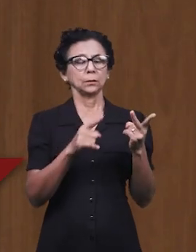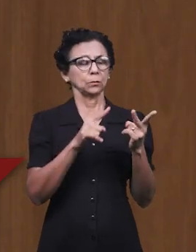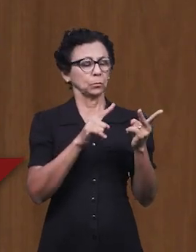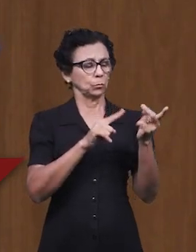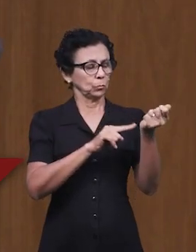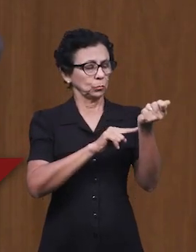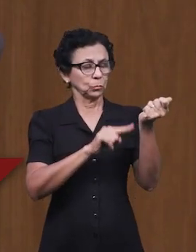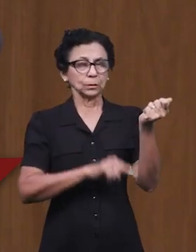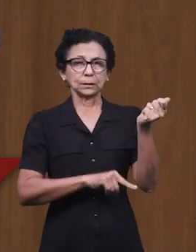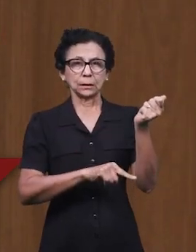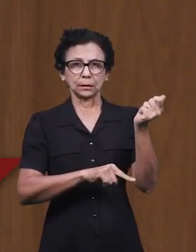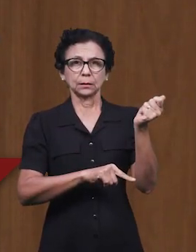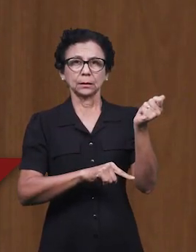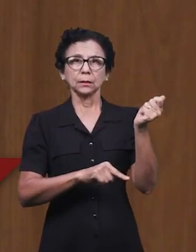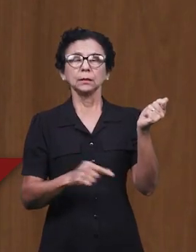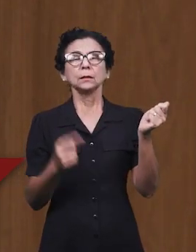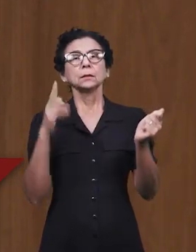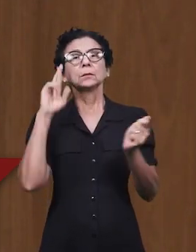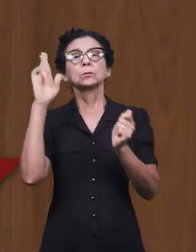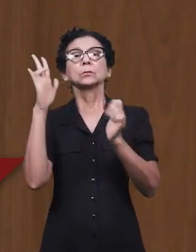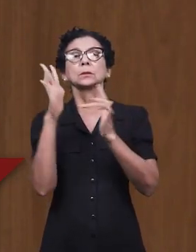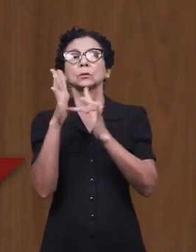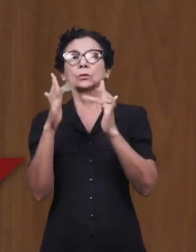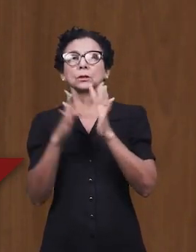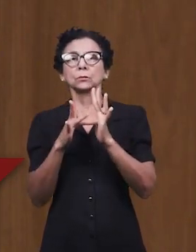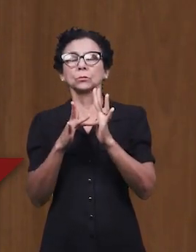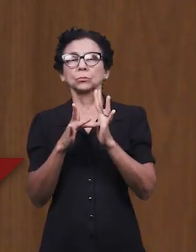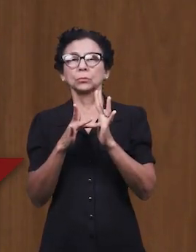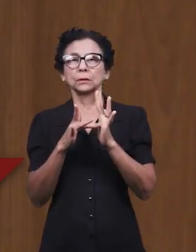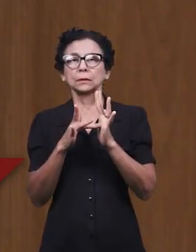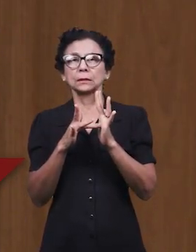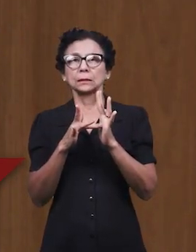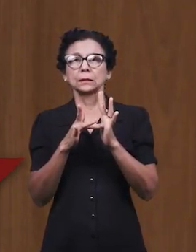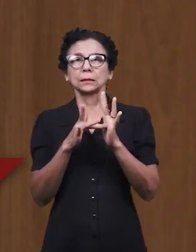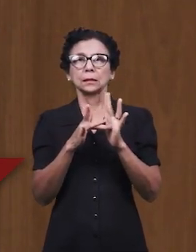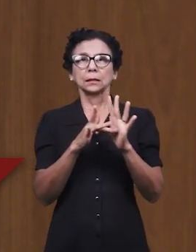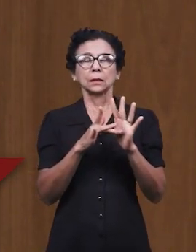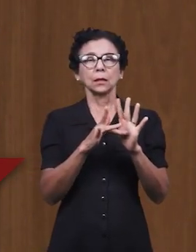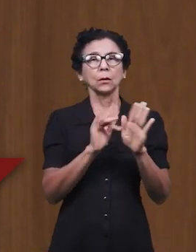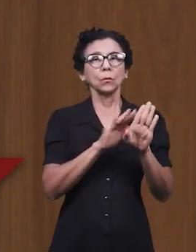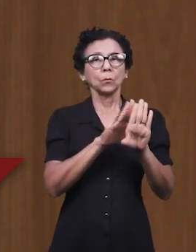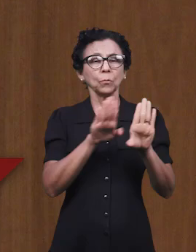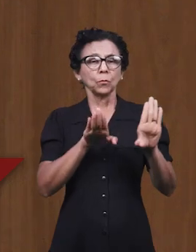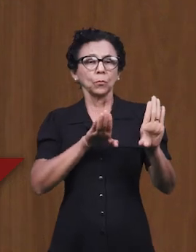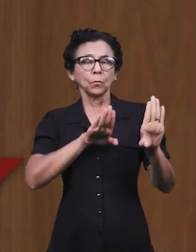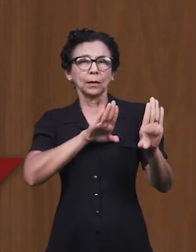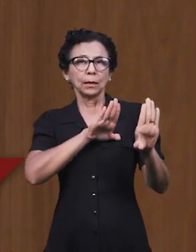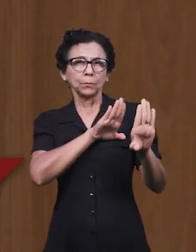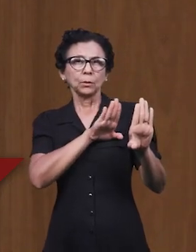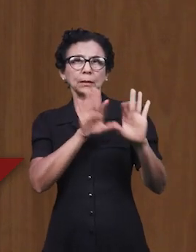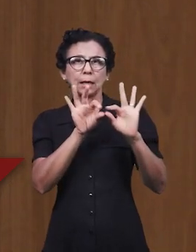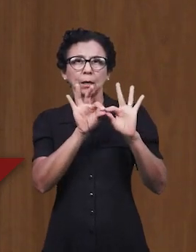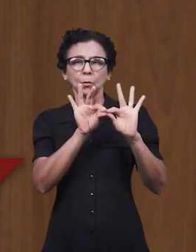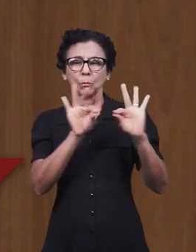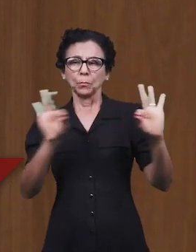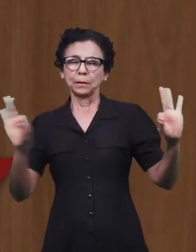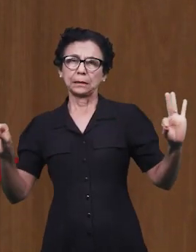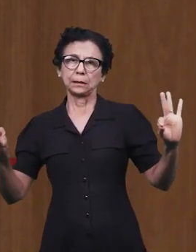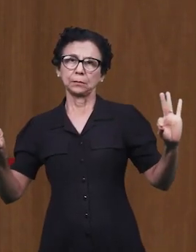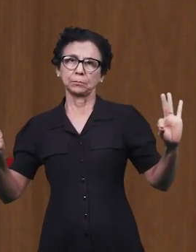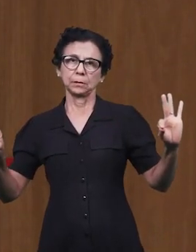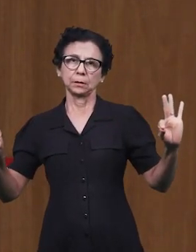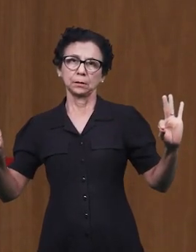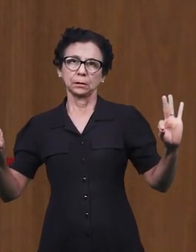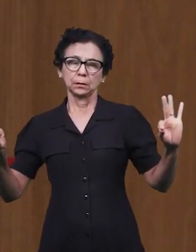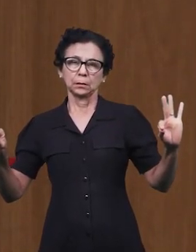subjacente que une toda a palavra de Deus, toda a